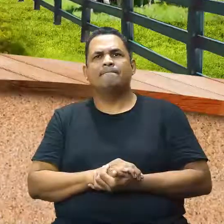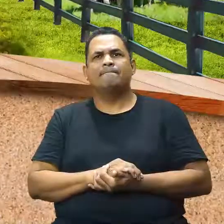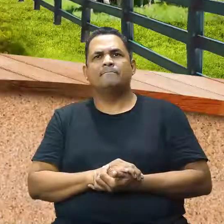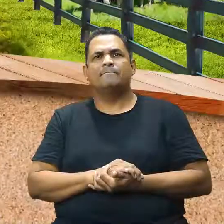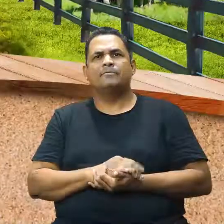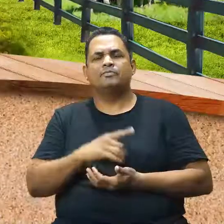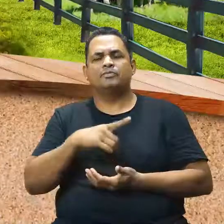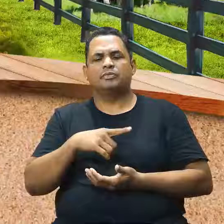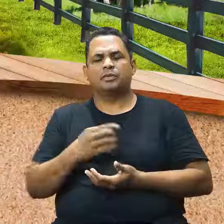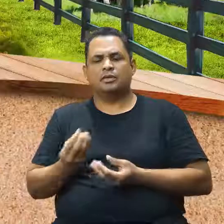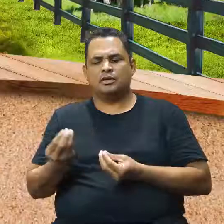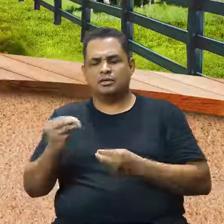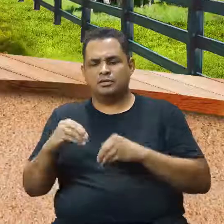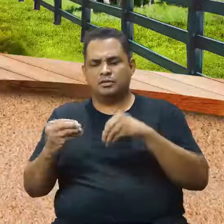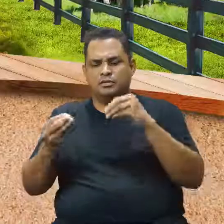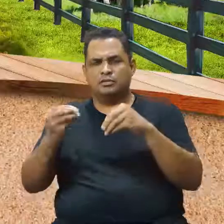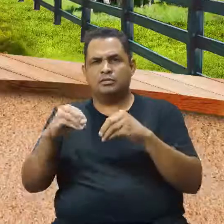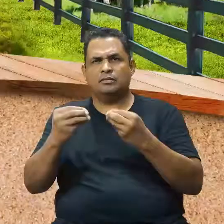Existem cultivares,